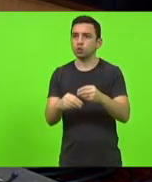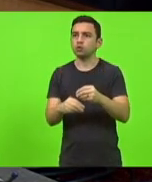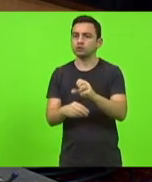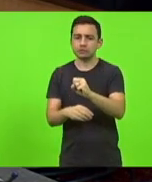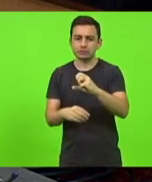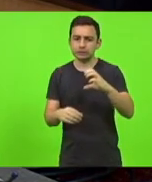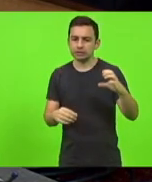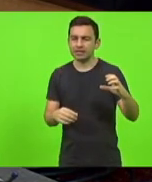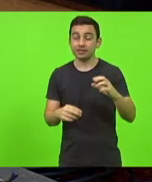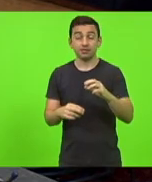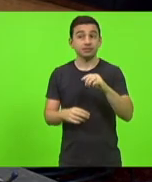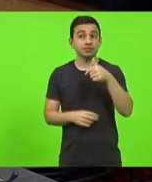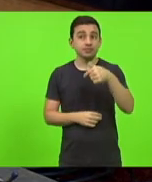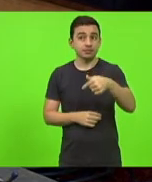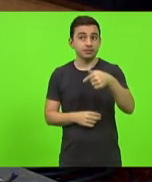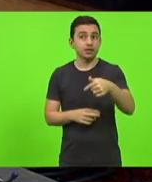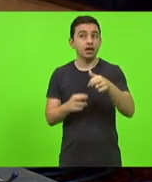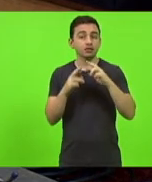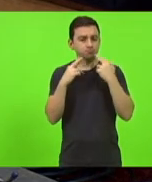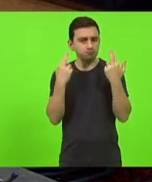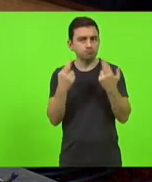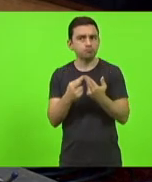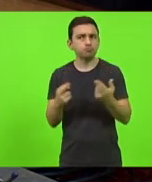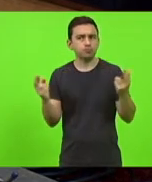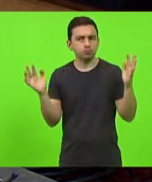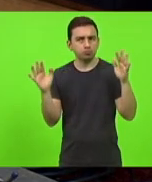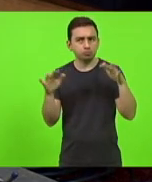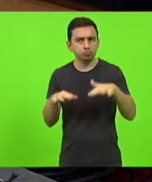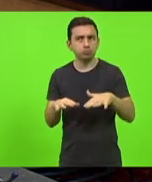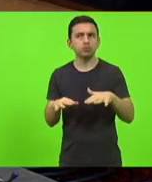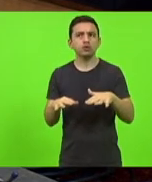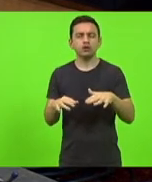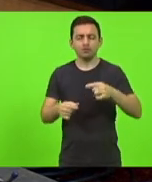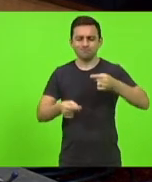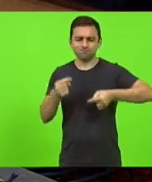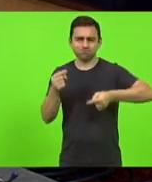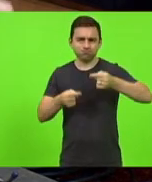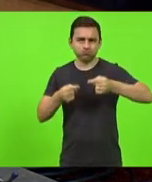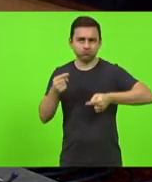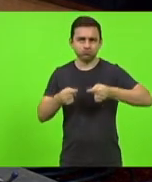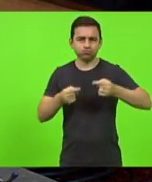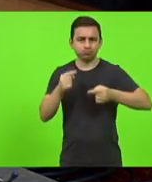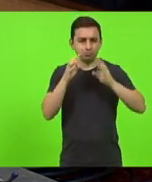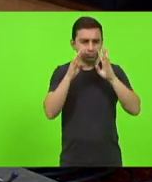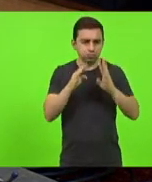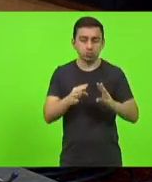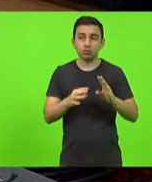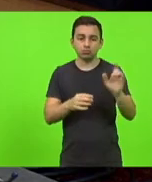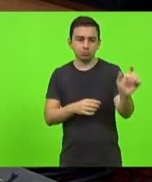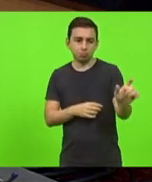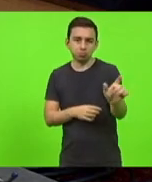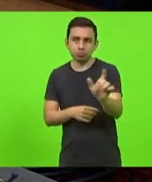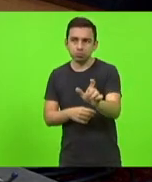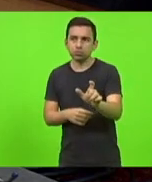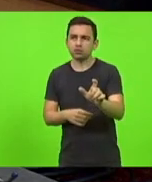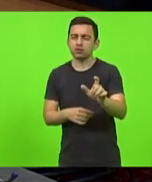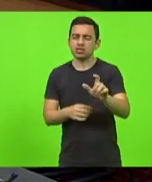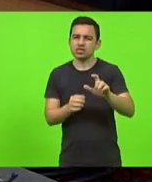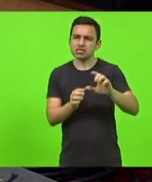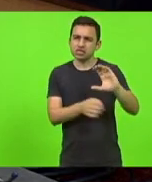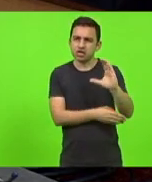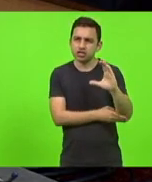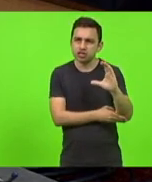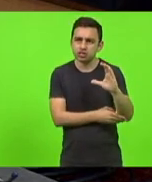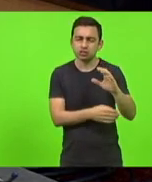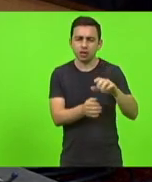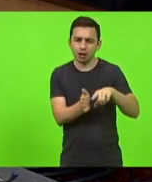audiências, muitos debates, ouvindo todos os setores, dos ambientalistas até o setor